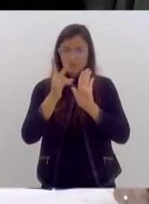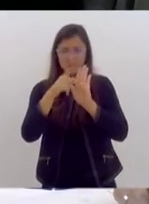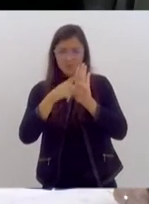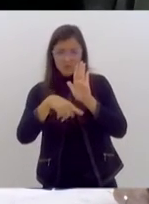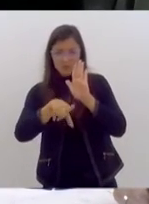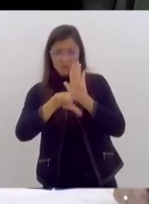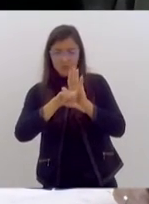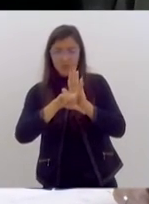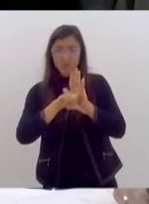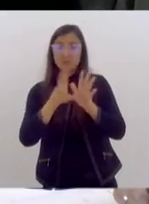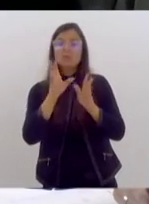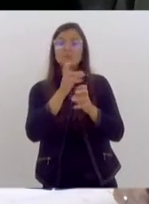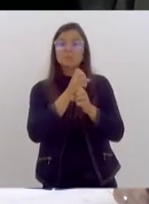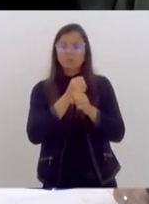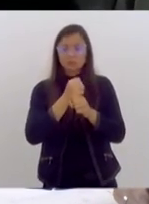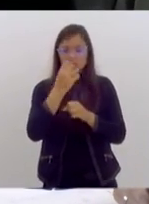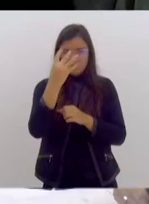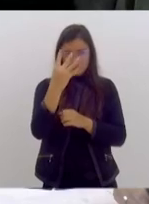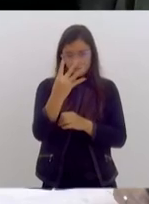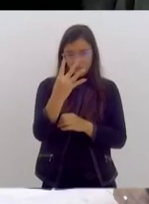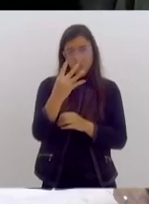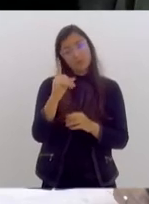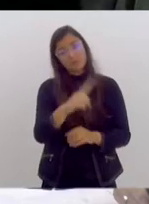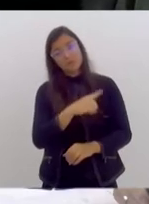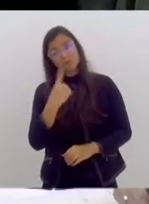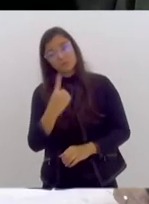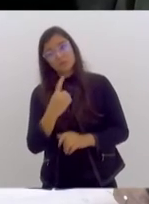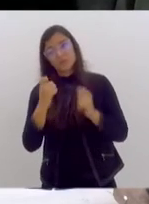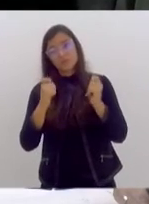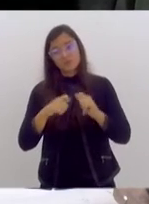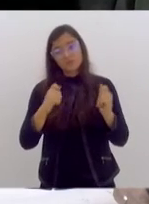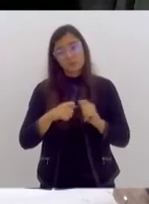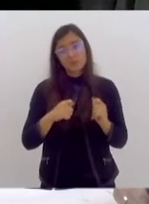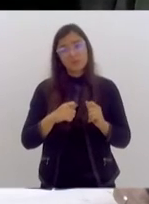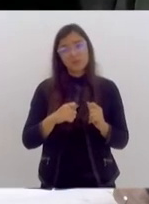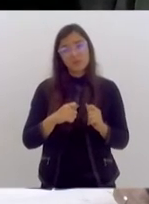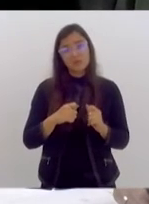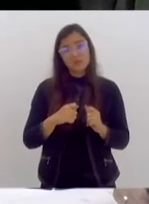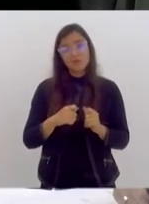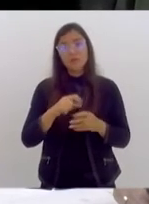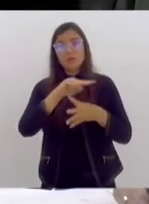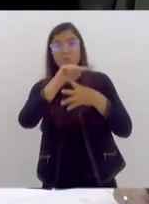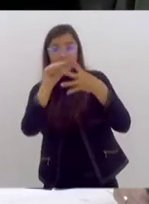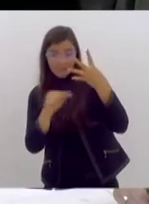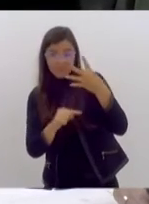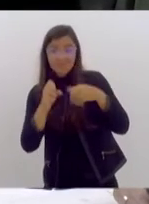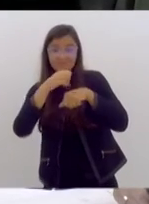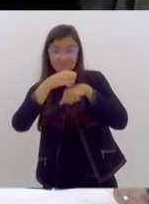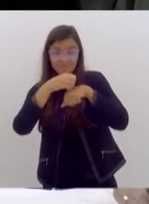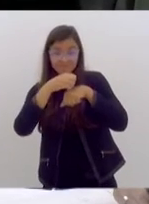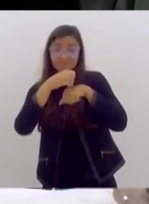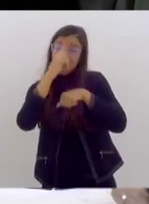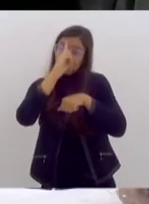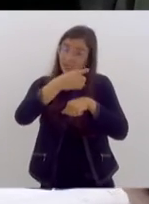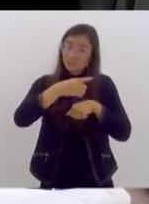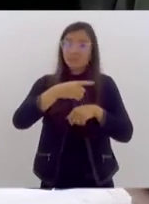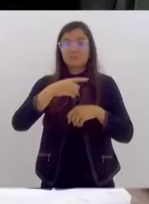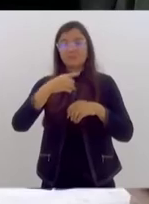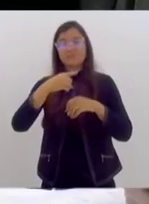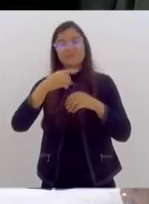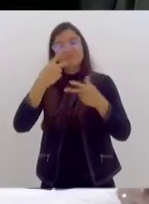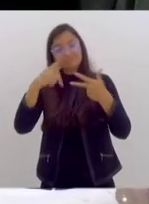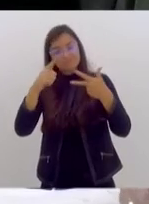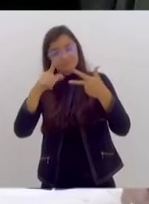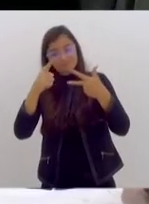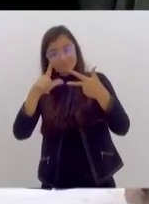leis nós poderíamos propor quatro indicações legislativas porque a indicação Legislativa